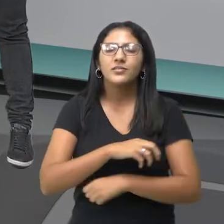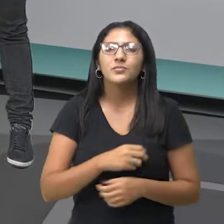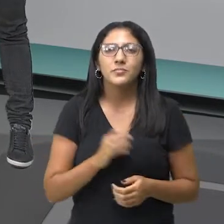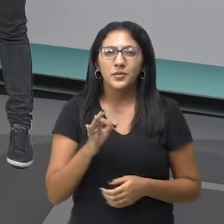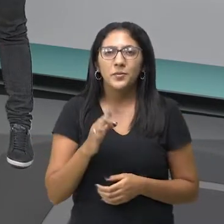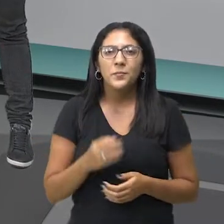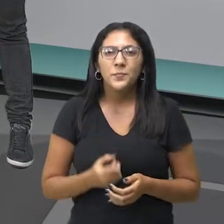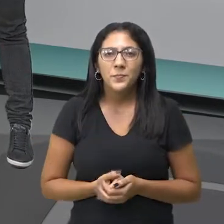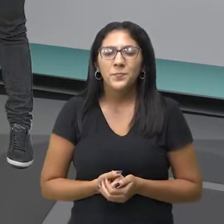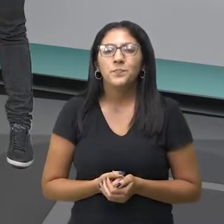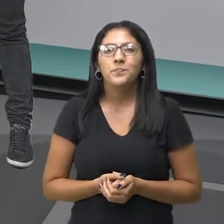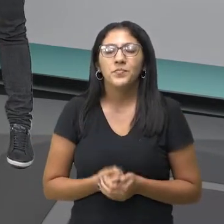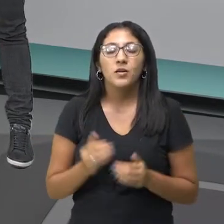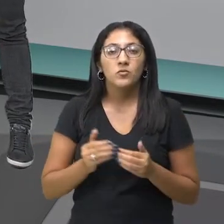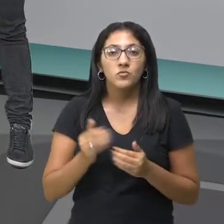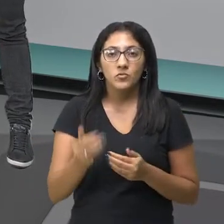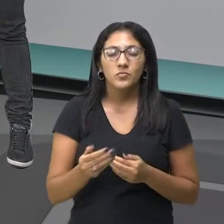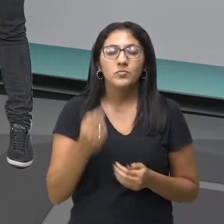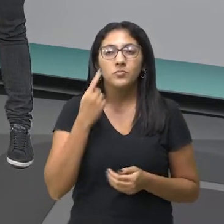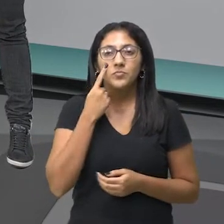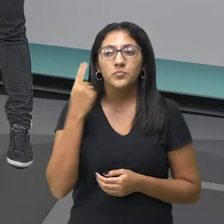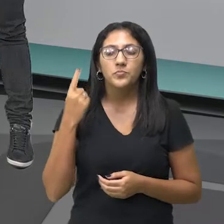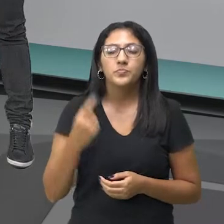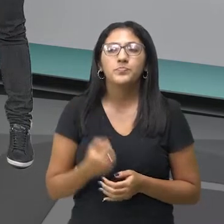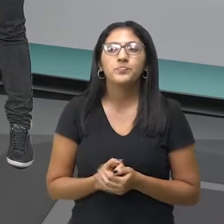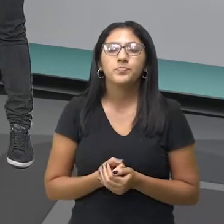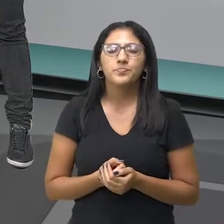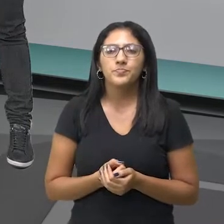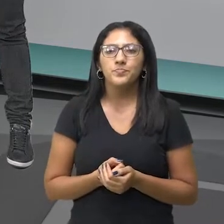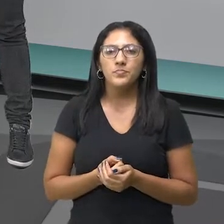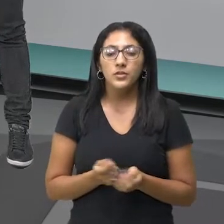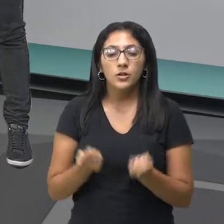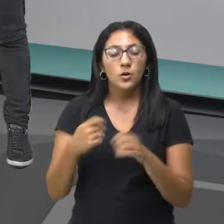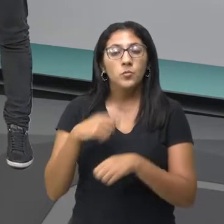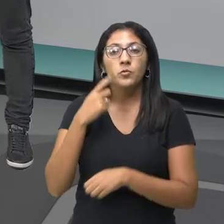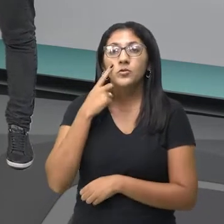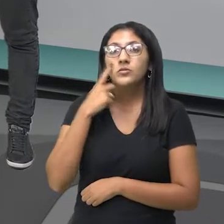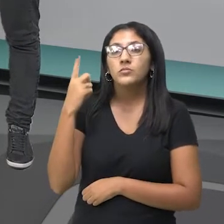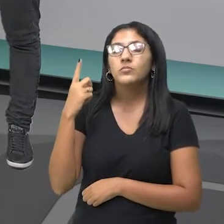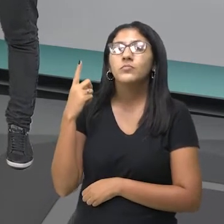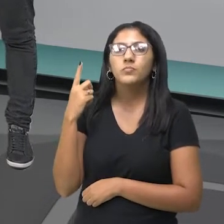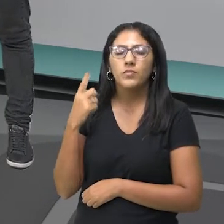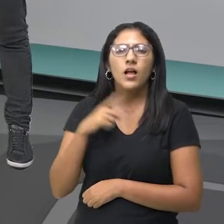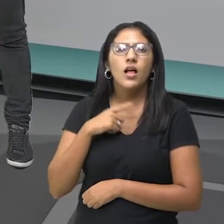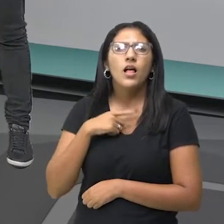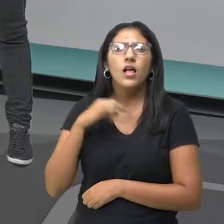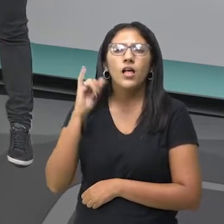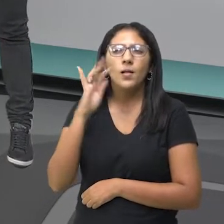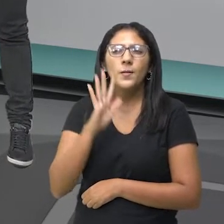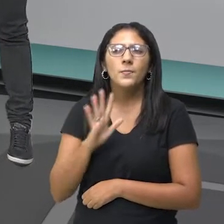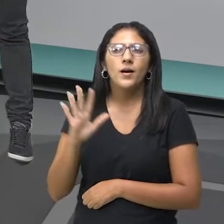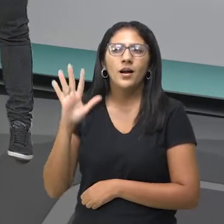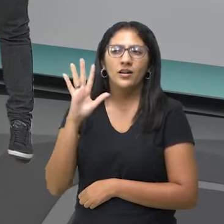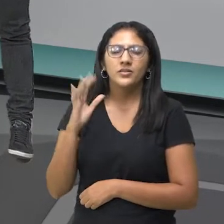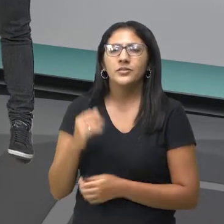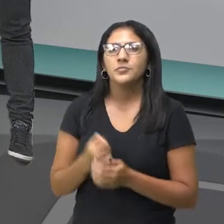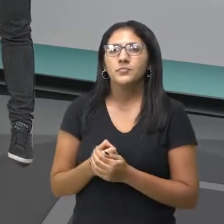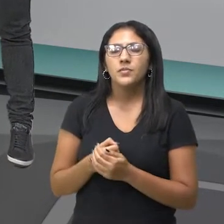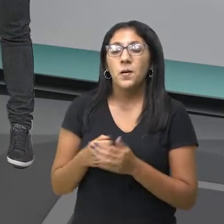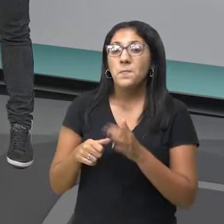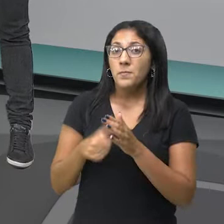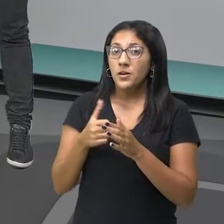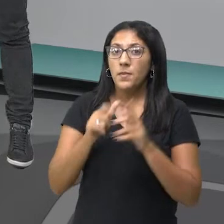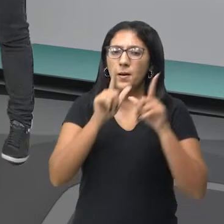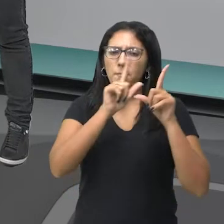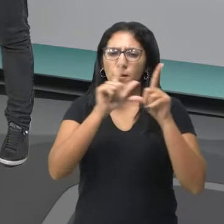Parker, certo? Vamos adiante. Observem que a nossa revista aqui, no caso o nosso texto, começa mostrando aqui primeiras